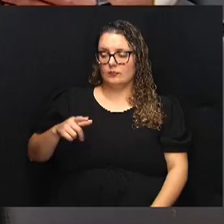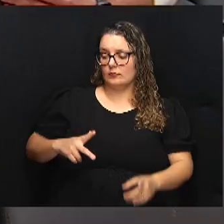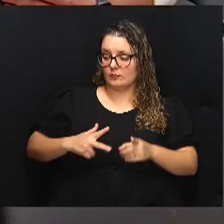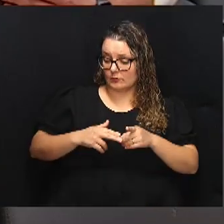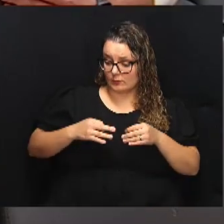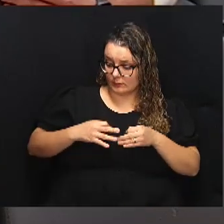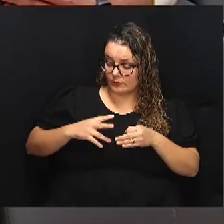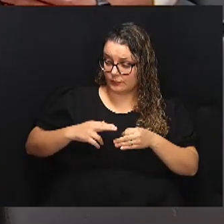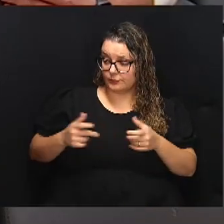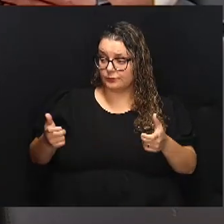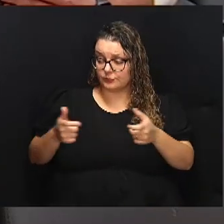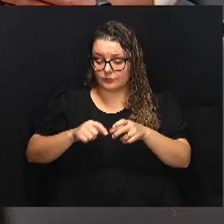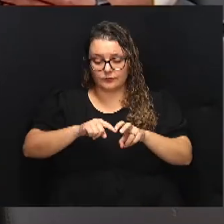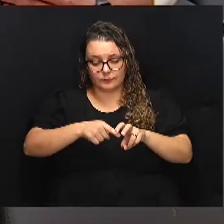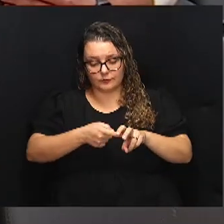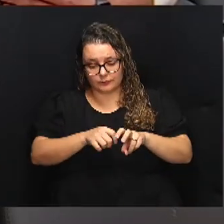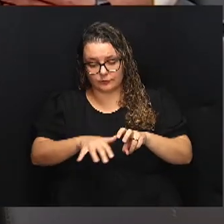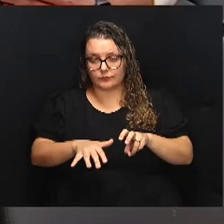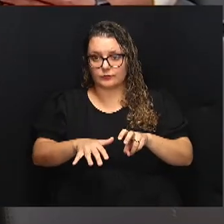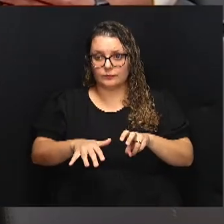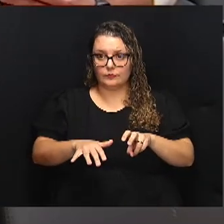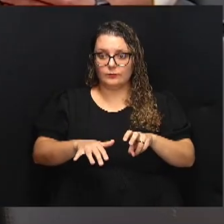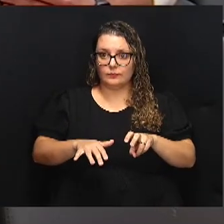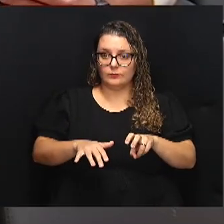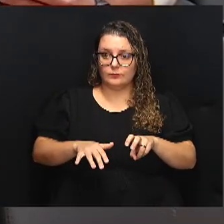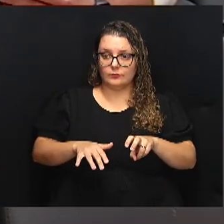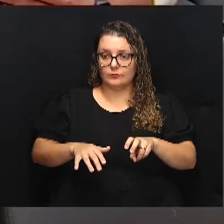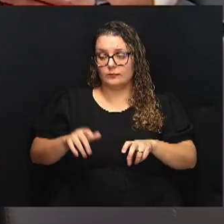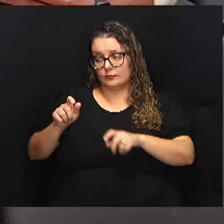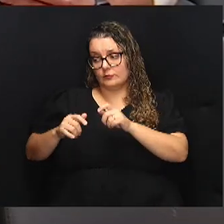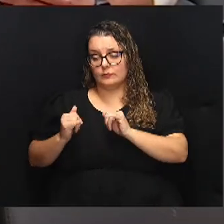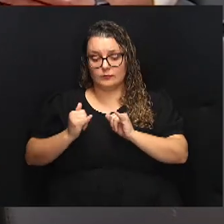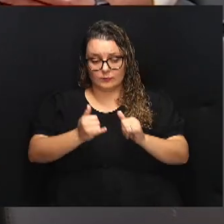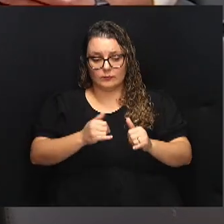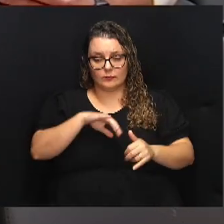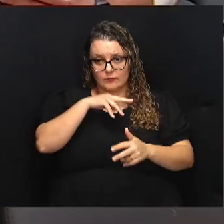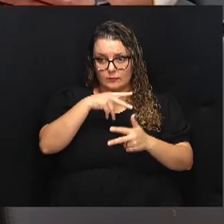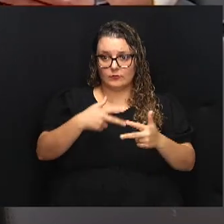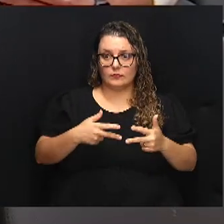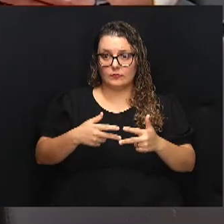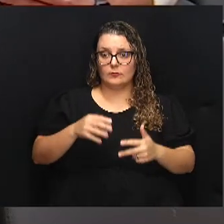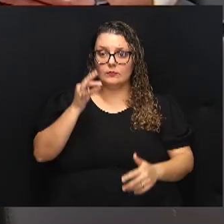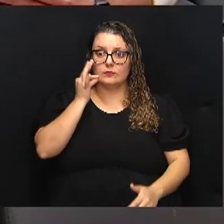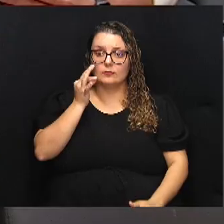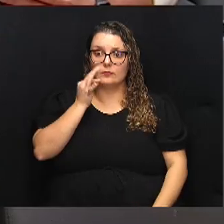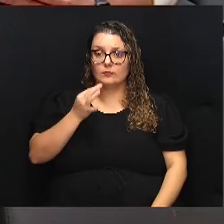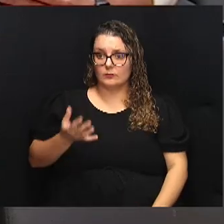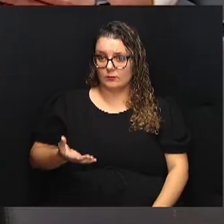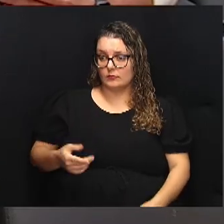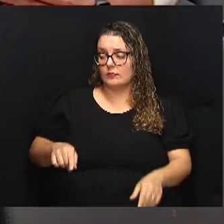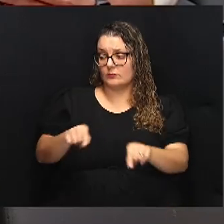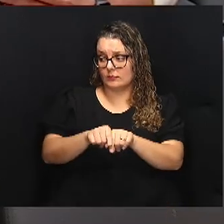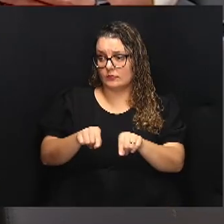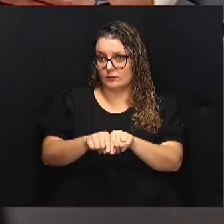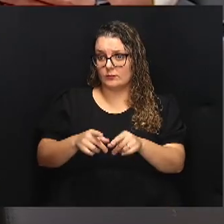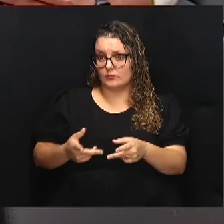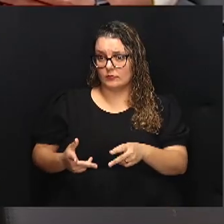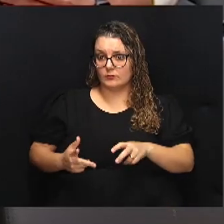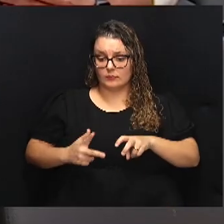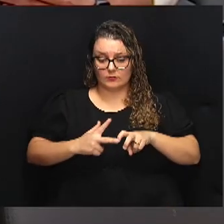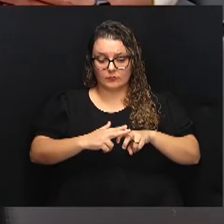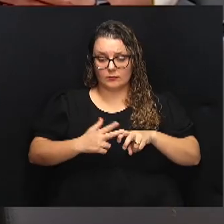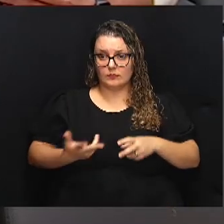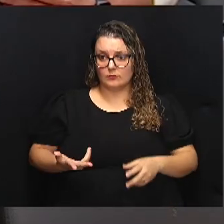de diminuir, né, os filhotes das pessoas que abandonarem a cachorra, né, a cadela, também a castração